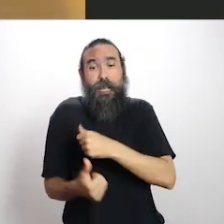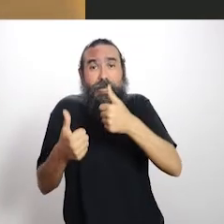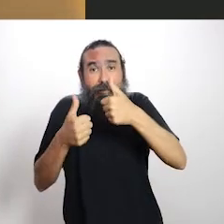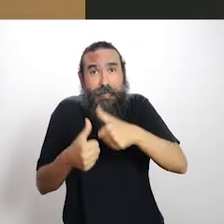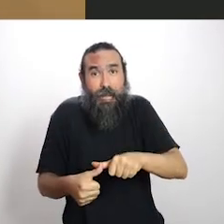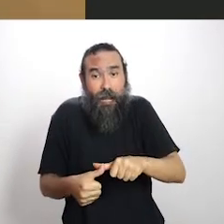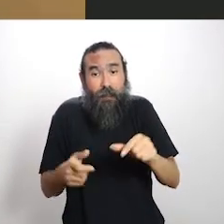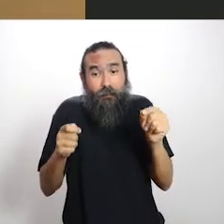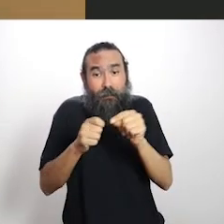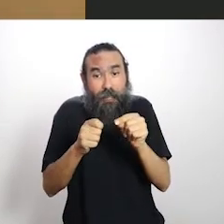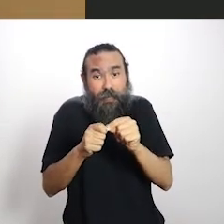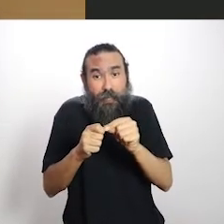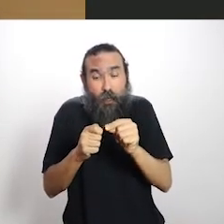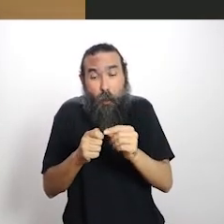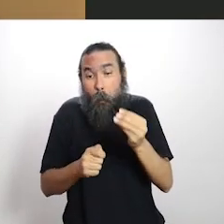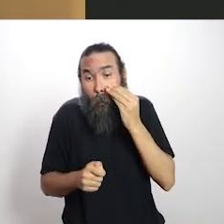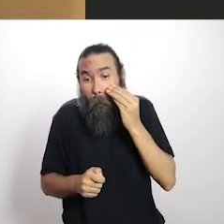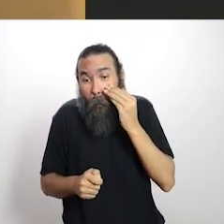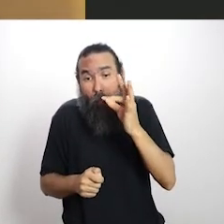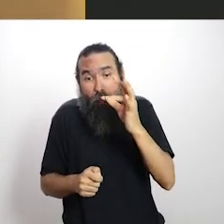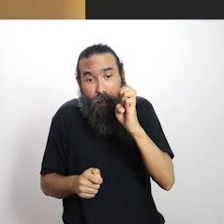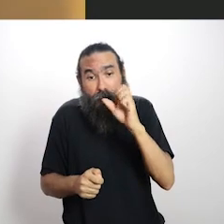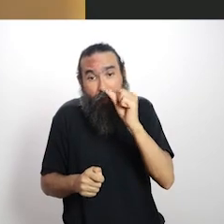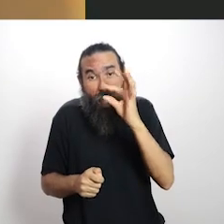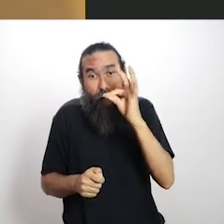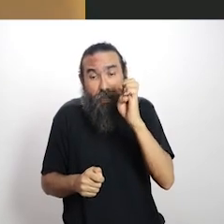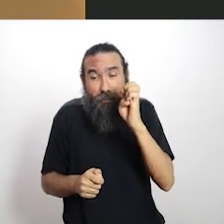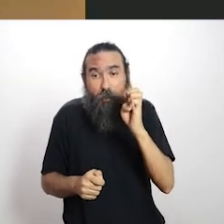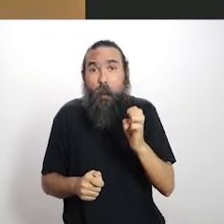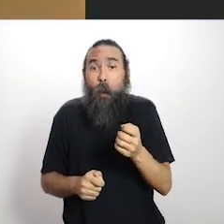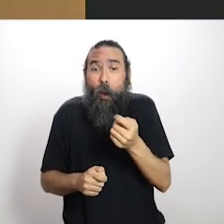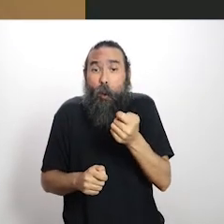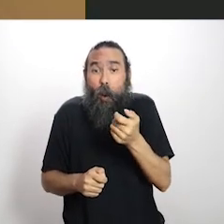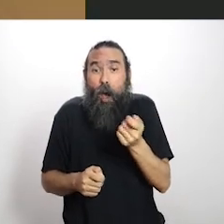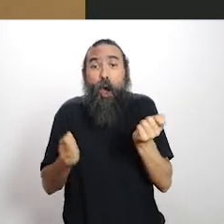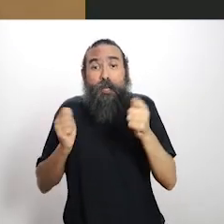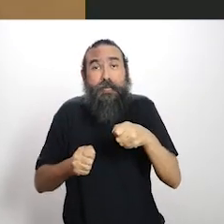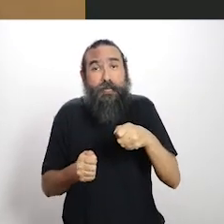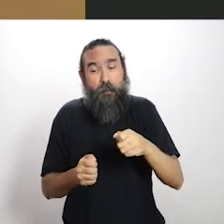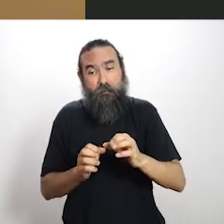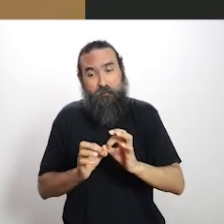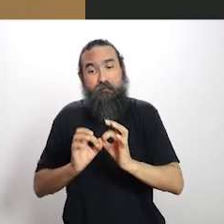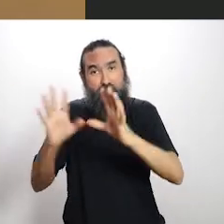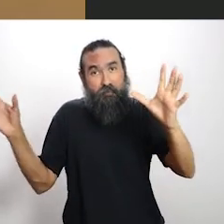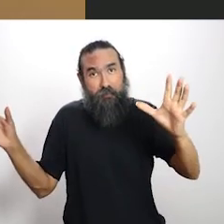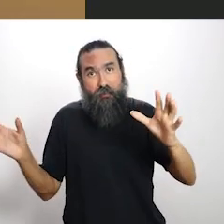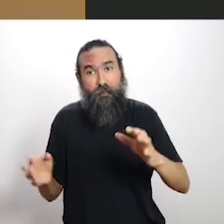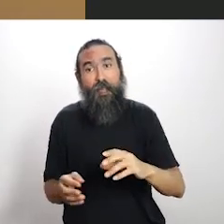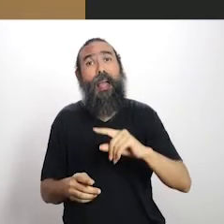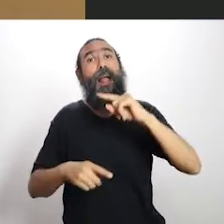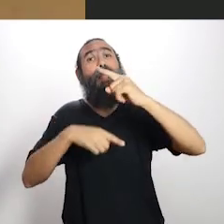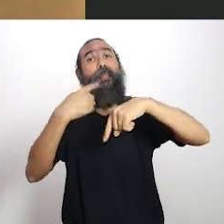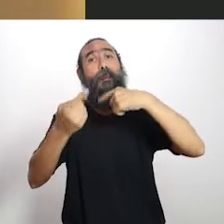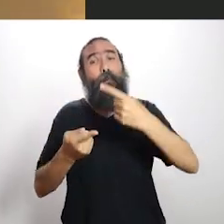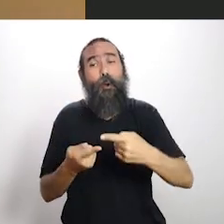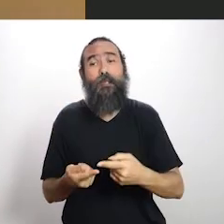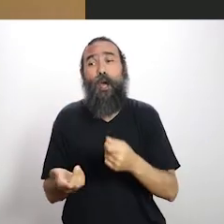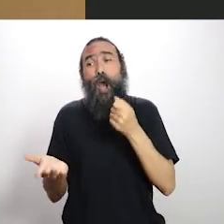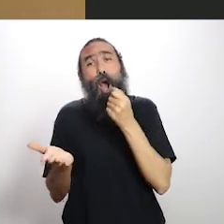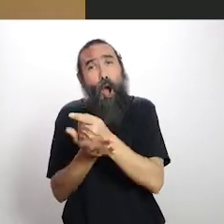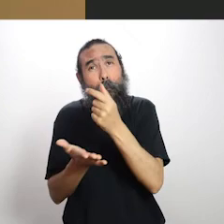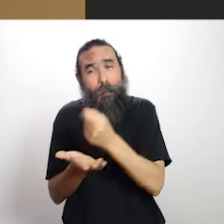até metade do próximo ano nós vamos estar envolvidos com restrições dificuldades então é